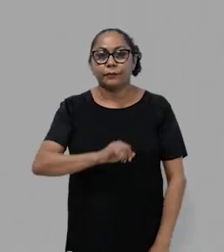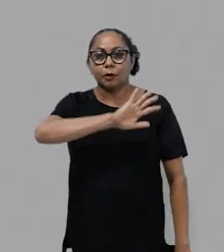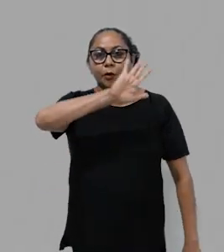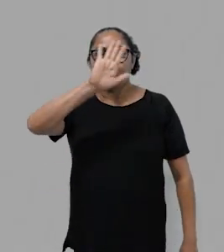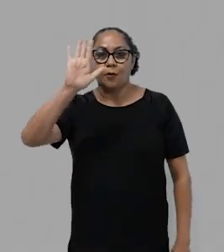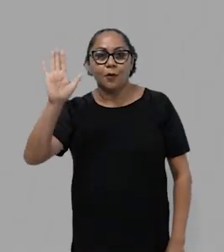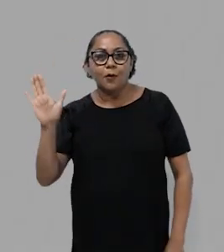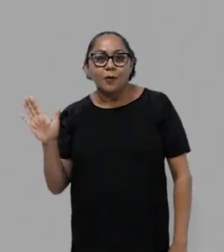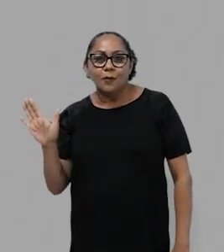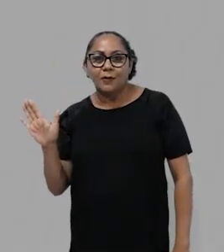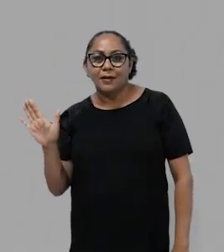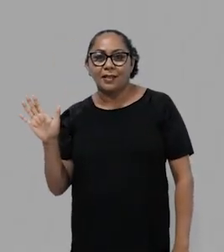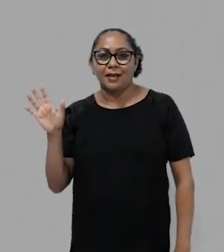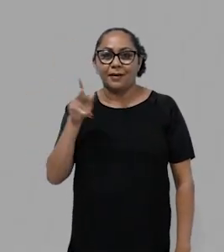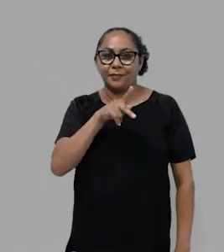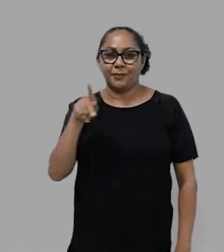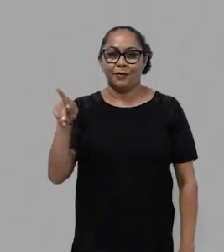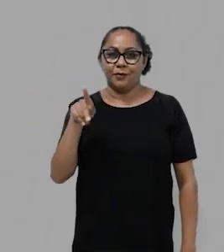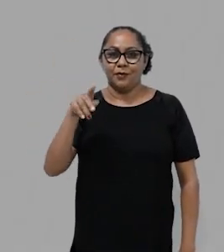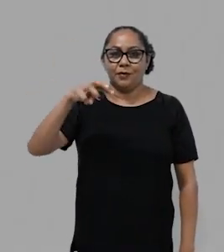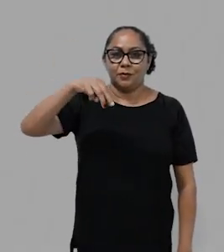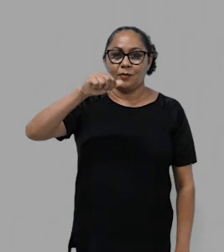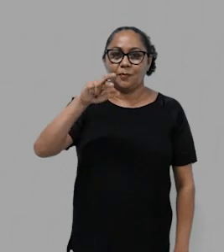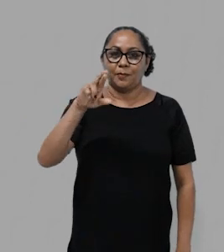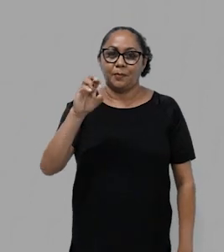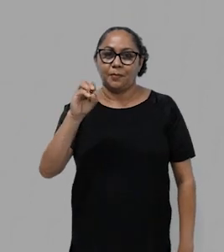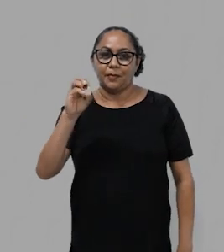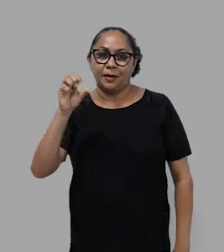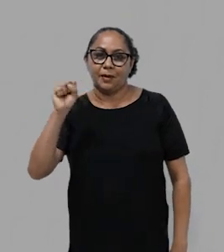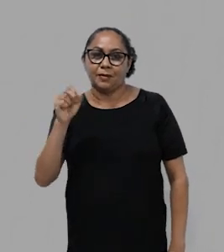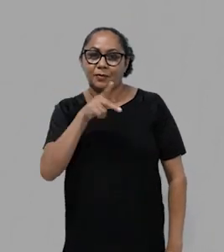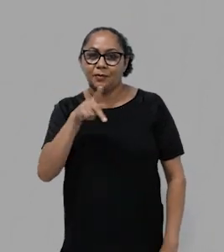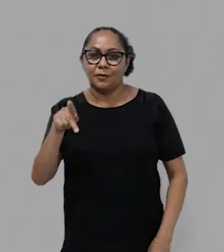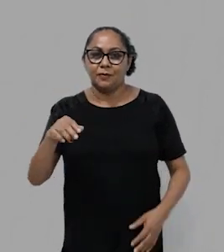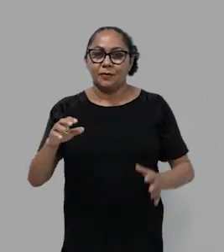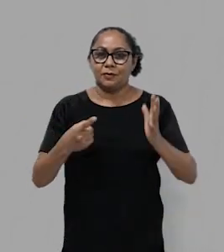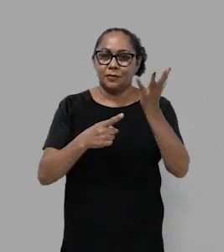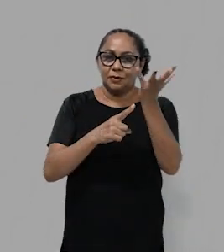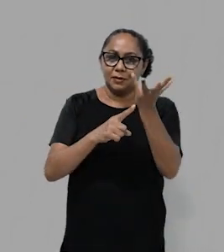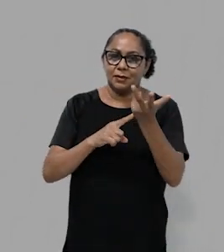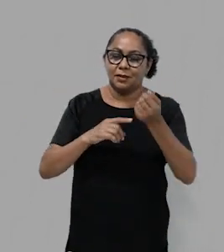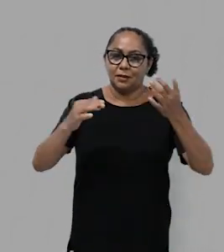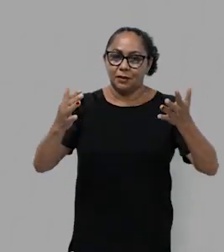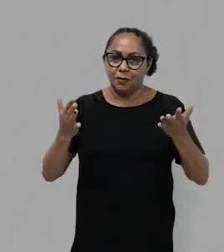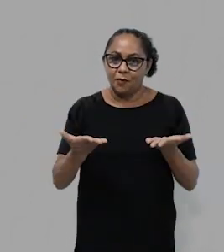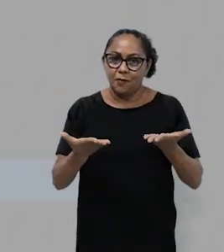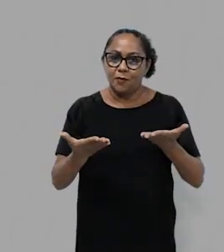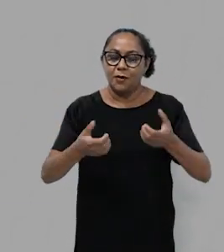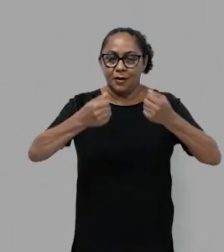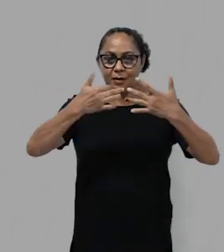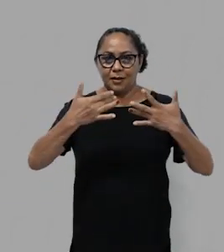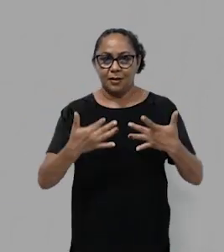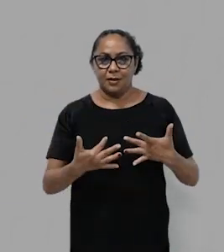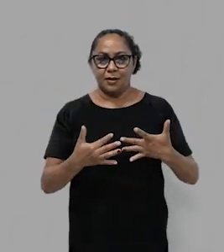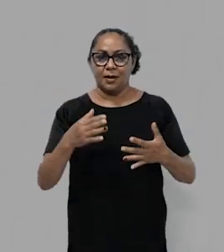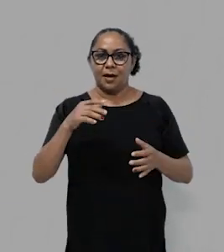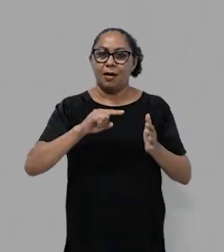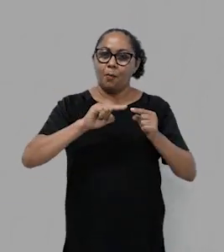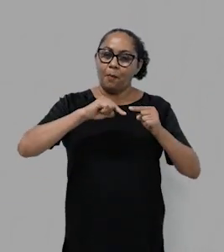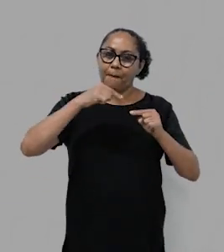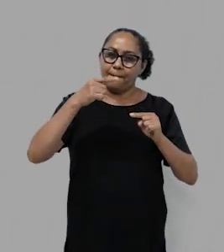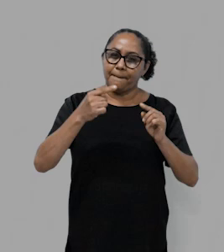Olá, gente. Professor Marcos Dominici aqui, professor de arte, e hoje a gente vai falar sobre pós-impressionismo, entendendo